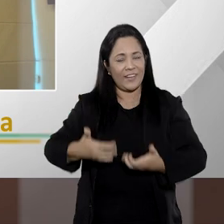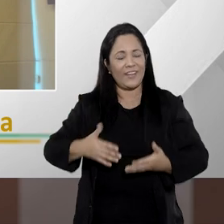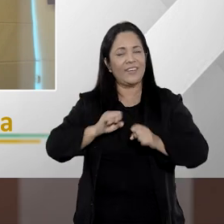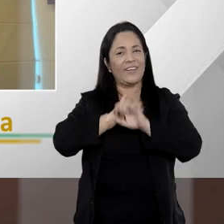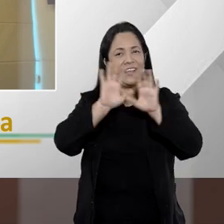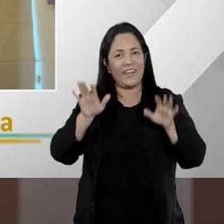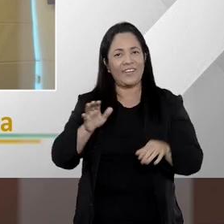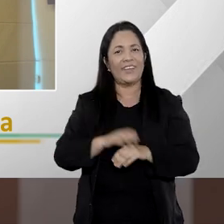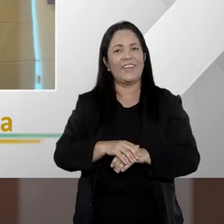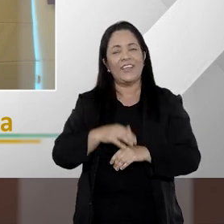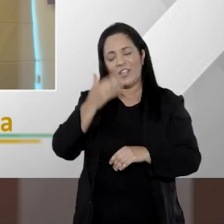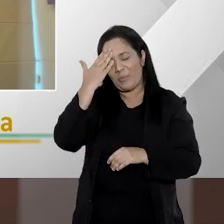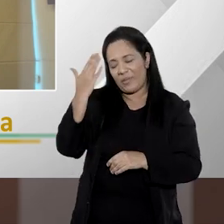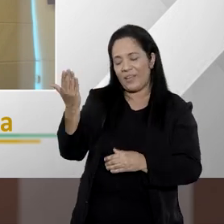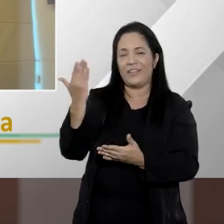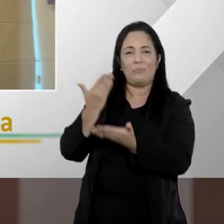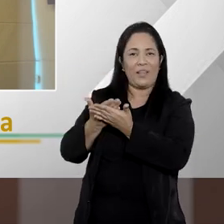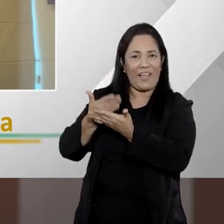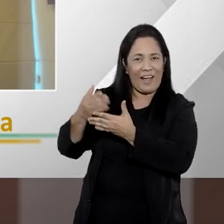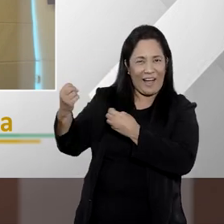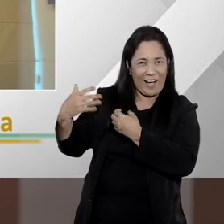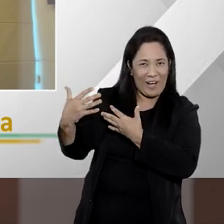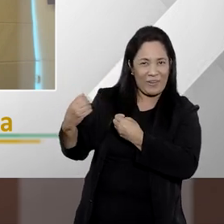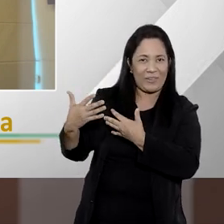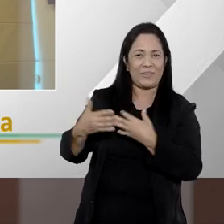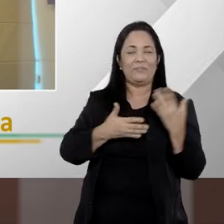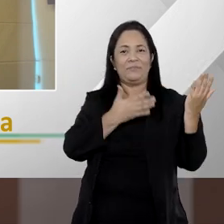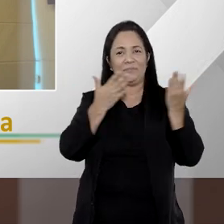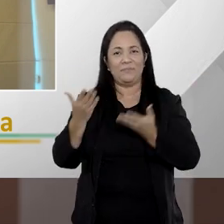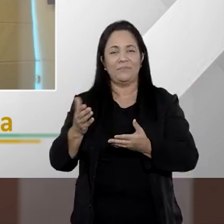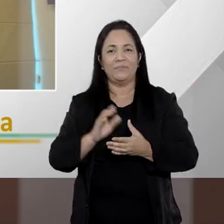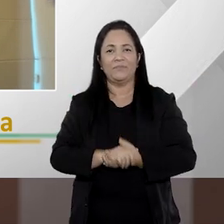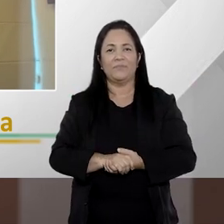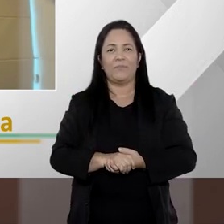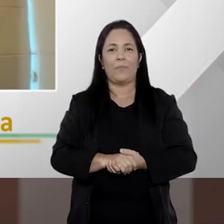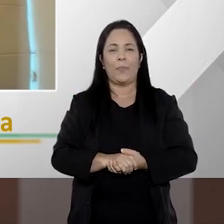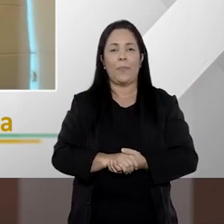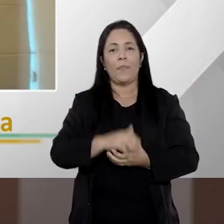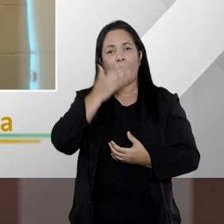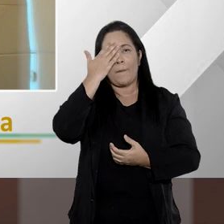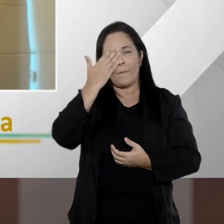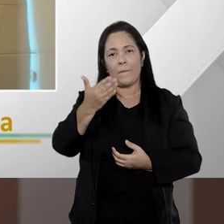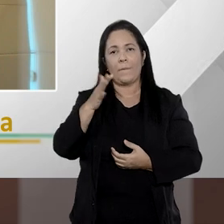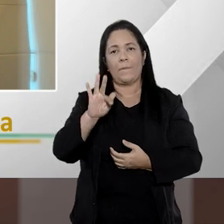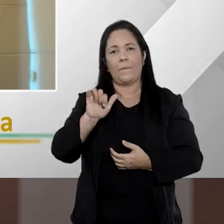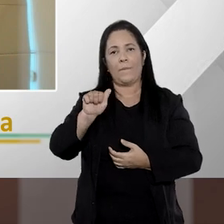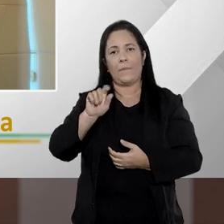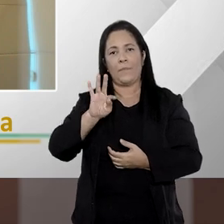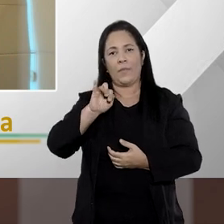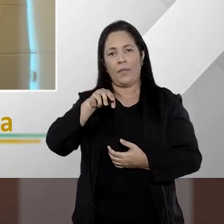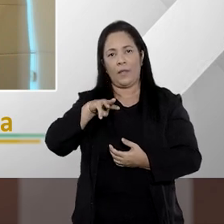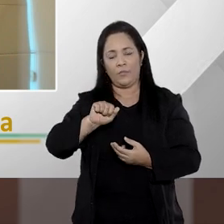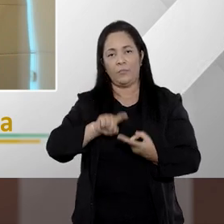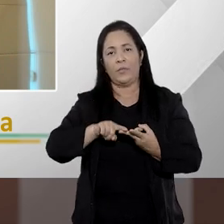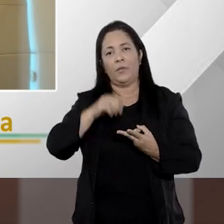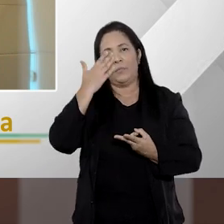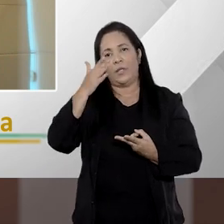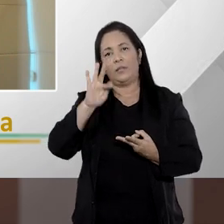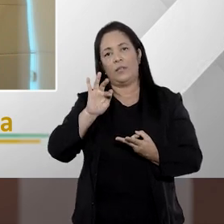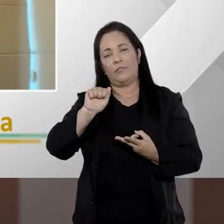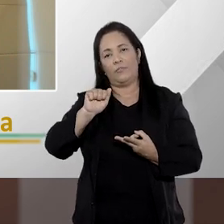eu sempre gosto de falar, pela aula. Muito obrigada, professor Victor. Obrigado, Fátima. Obrigado, Flávio,